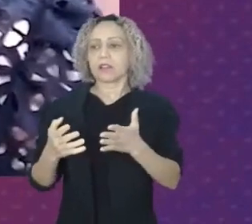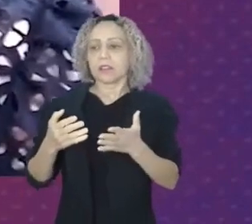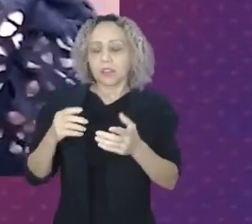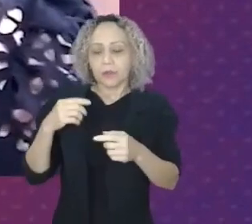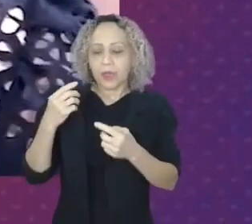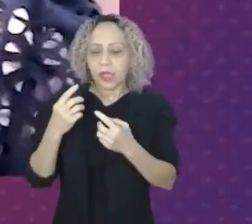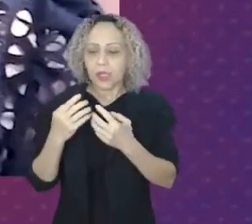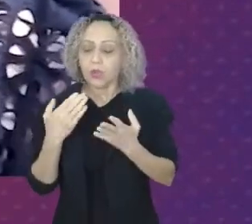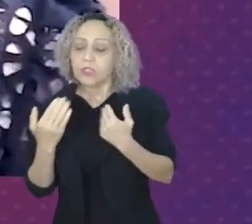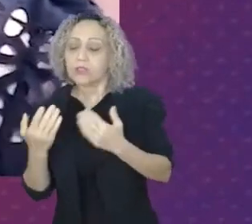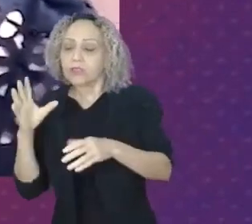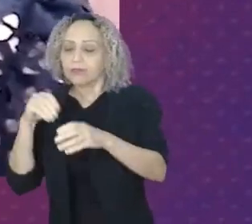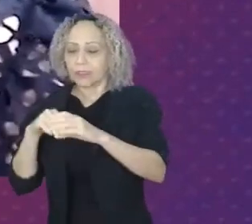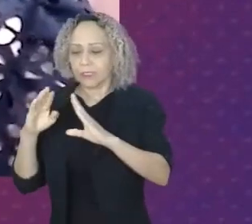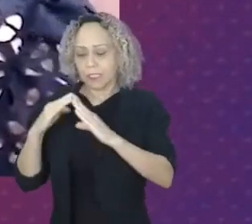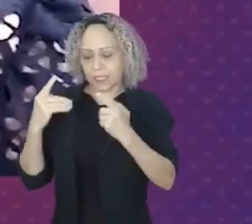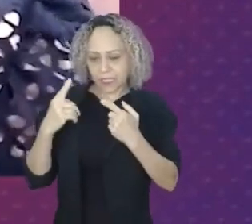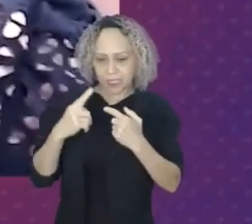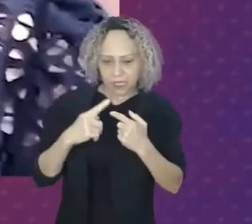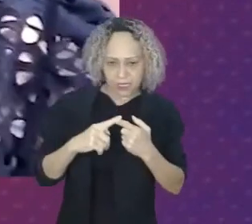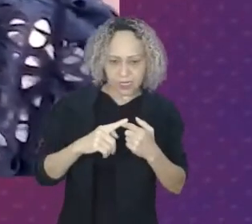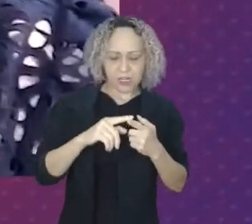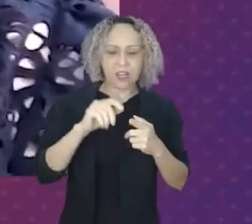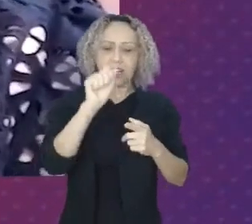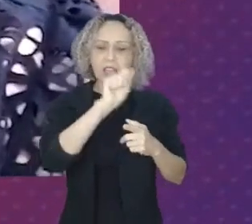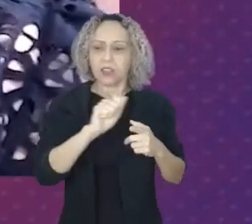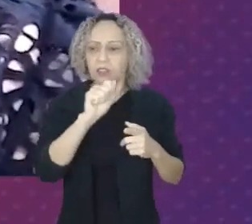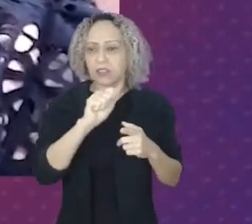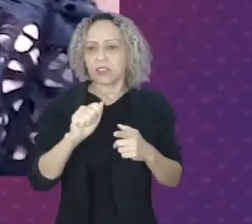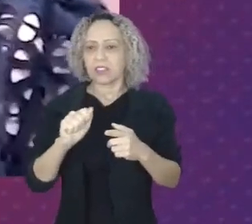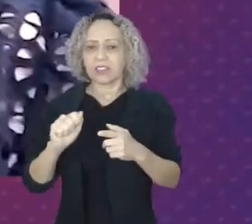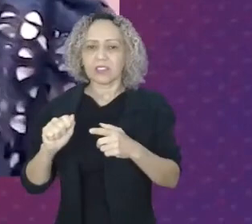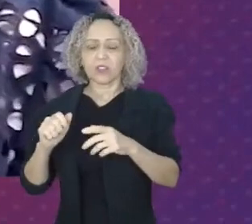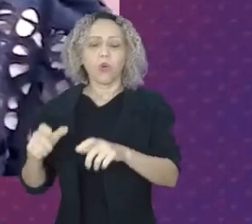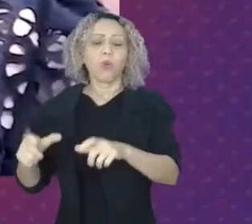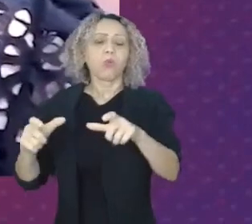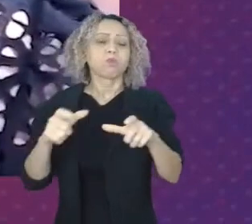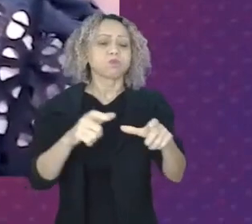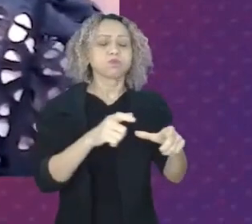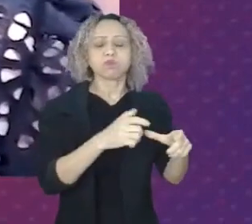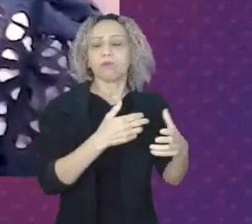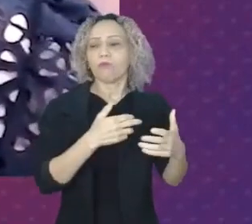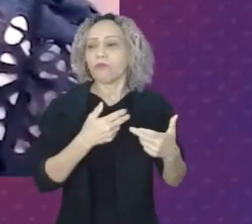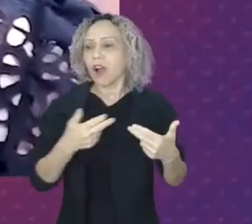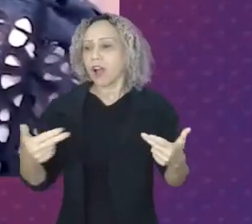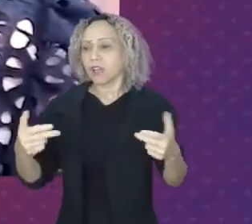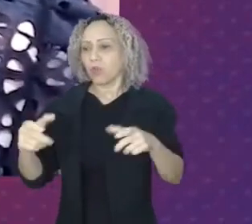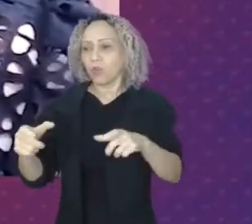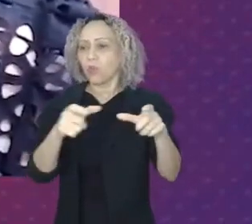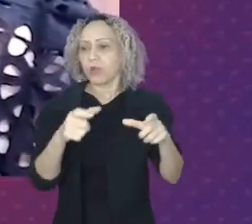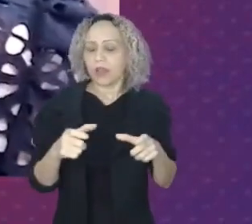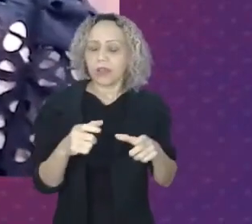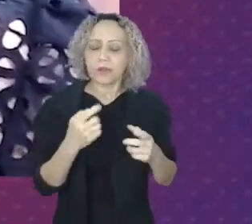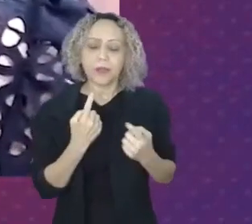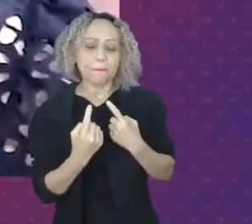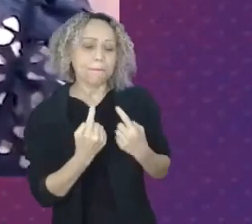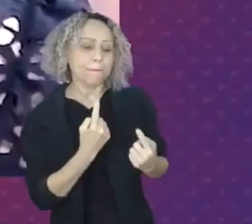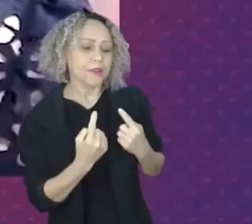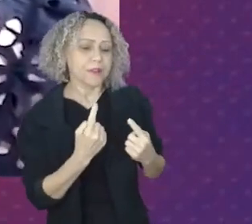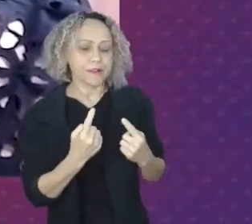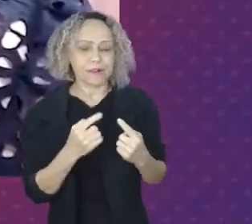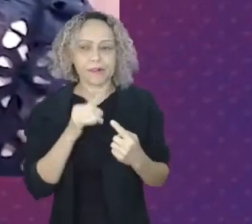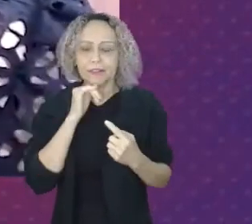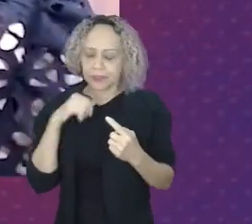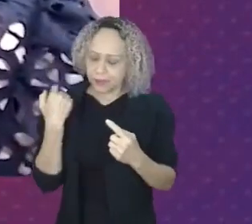dentro das igrejas, nas associações, no clube de serviço, voltar a ter a prática do diálogo que a gente